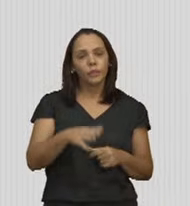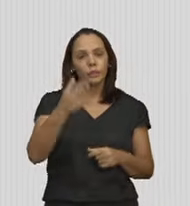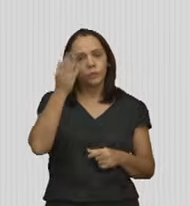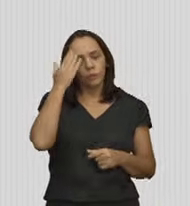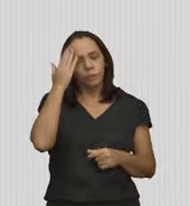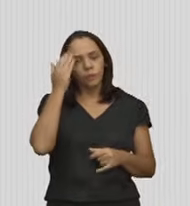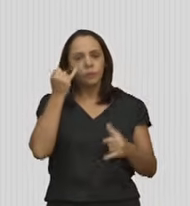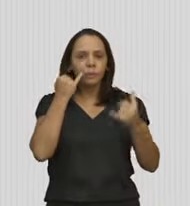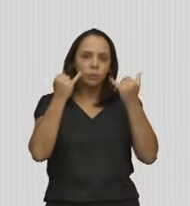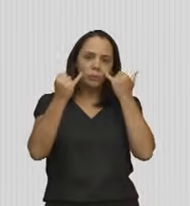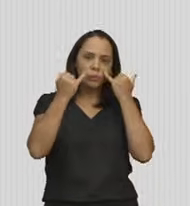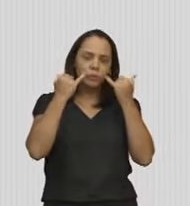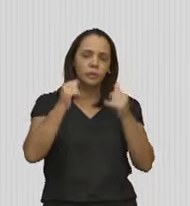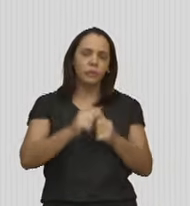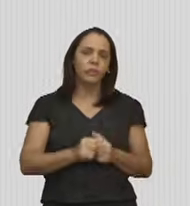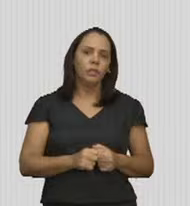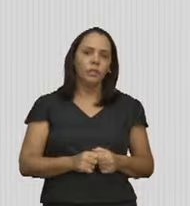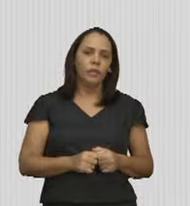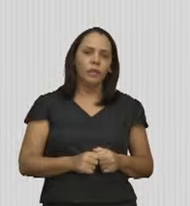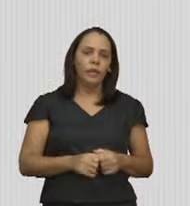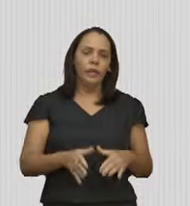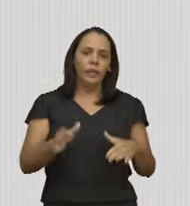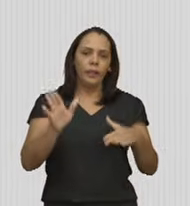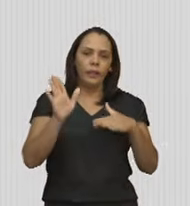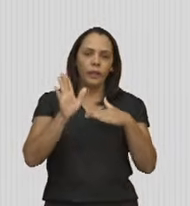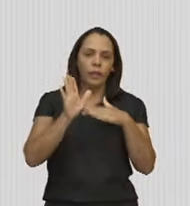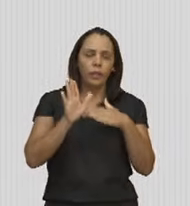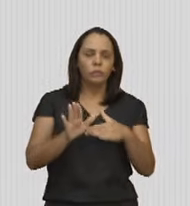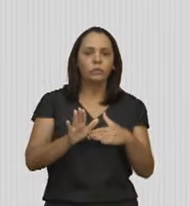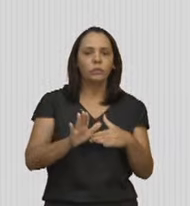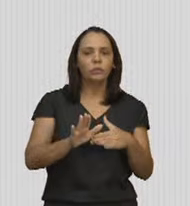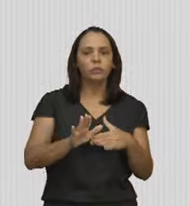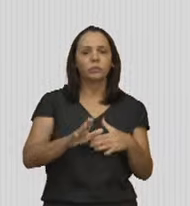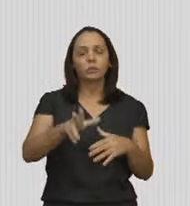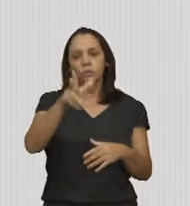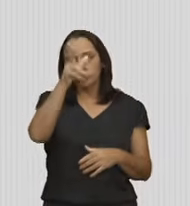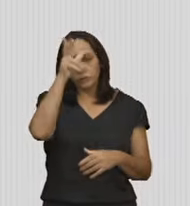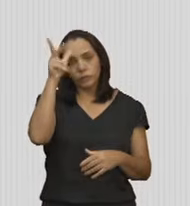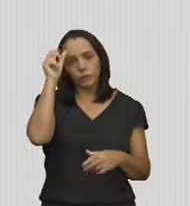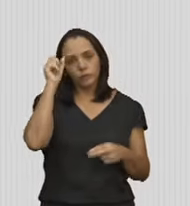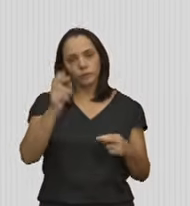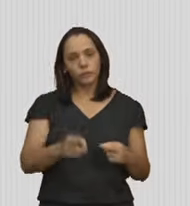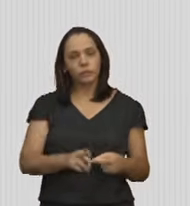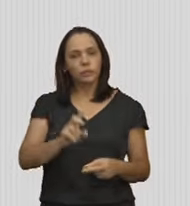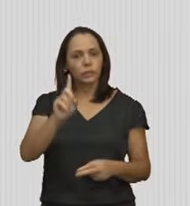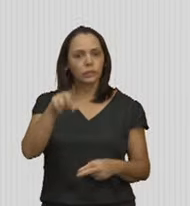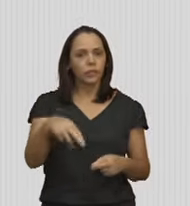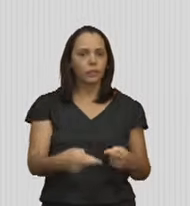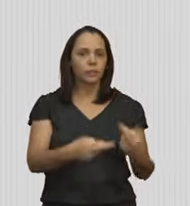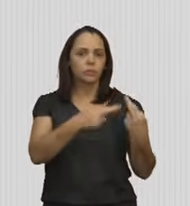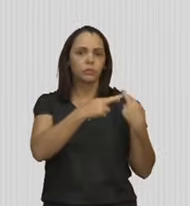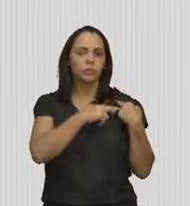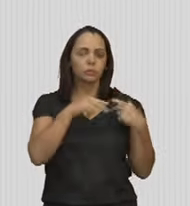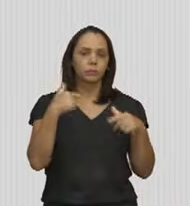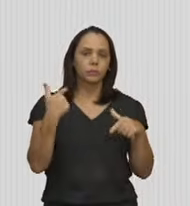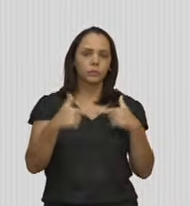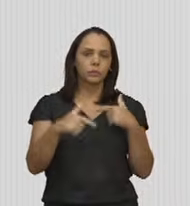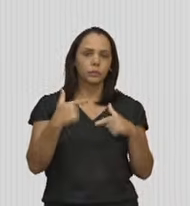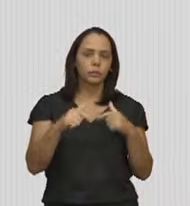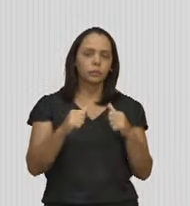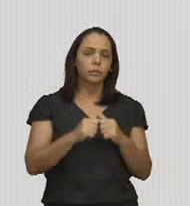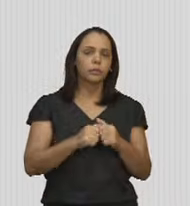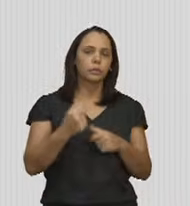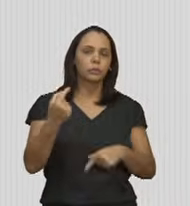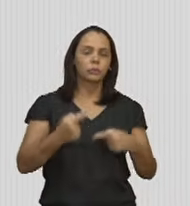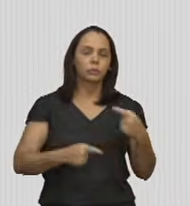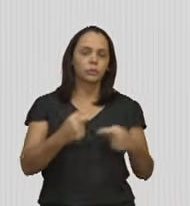consiga movimentar o poder público, especialmente o poder executivo, que é a prefeitura, responsável por prestar serviços, por executar